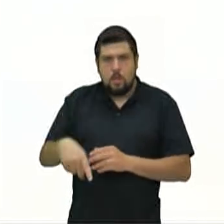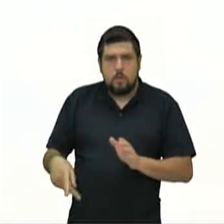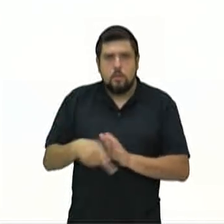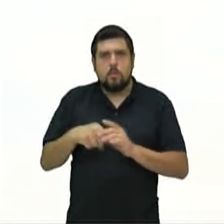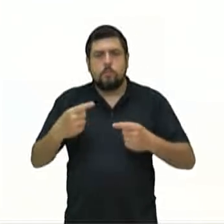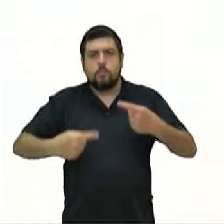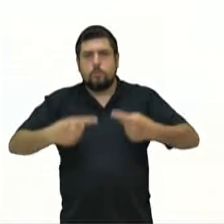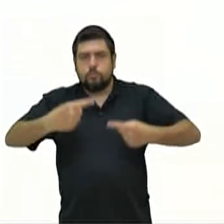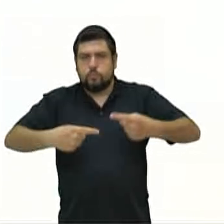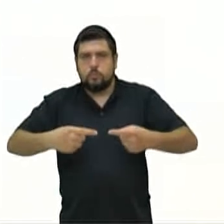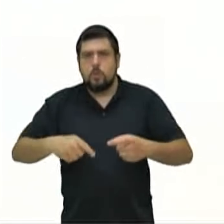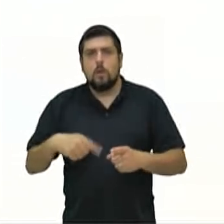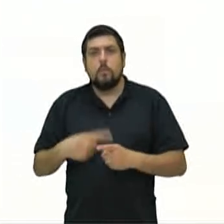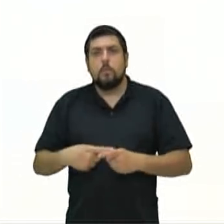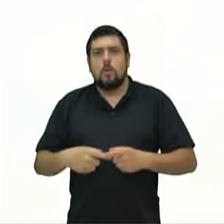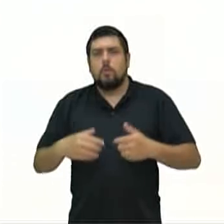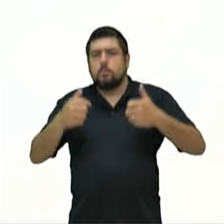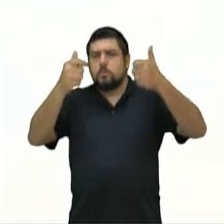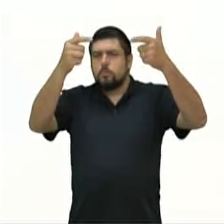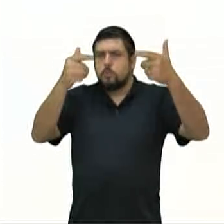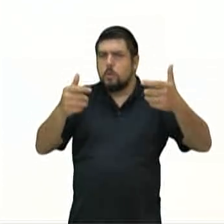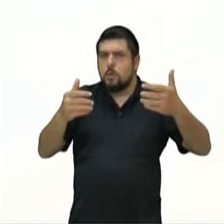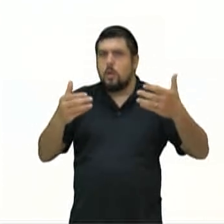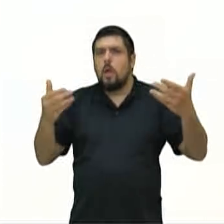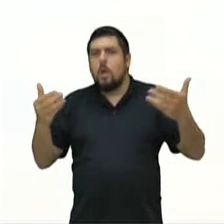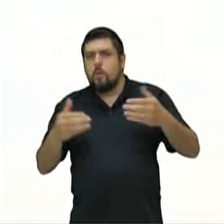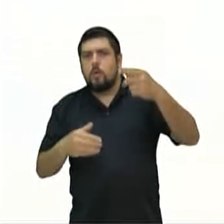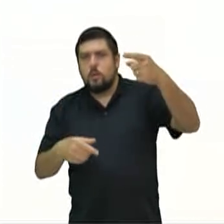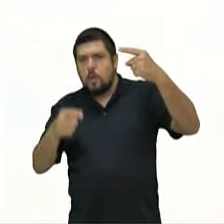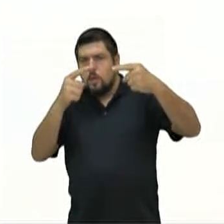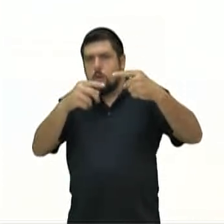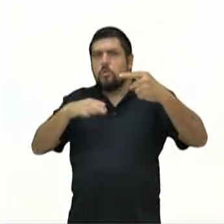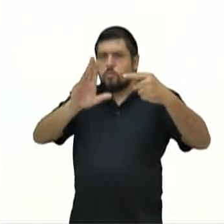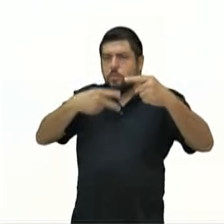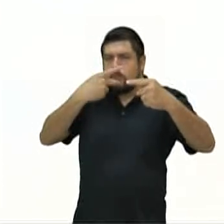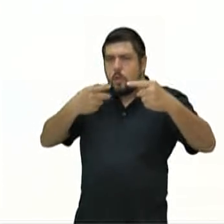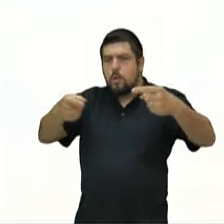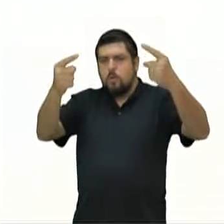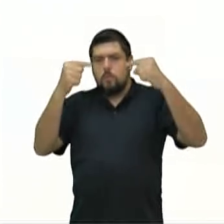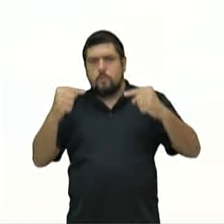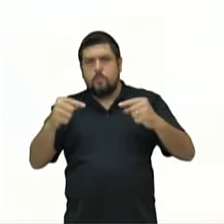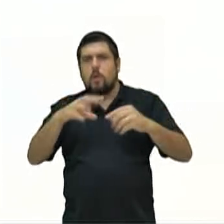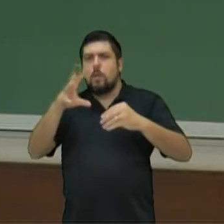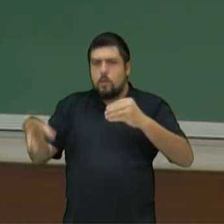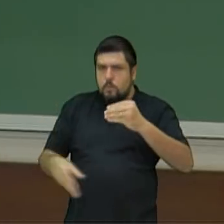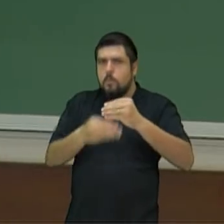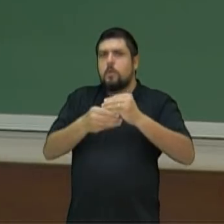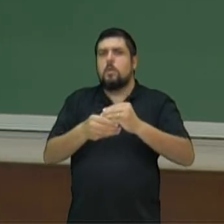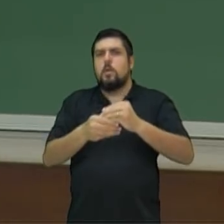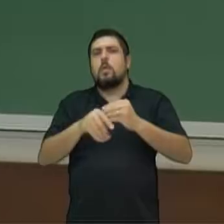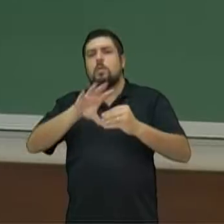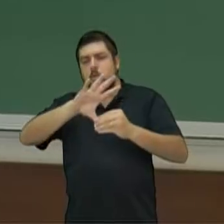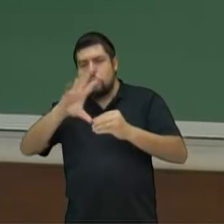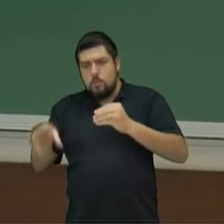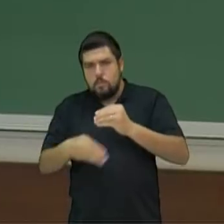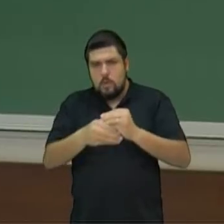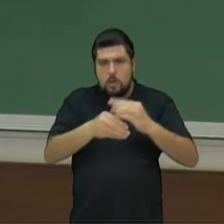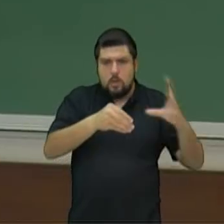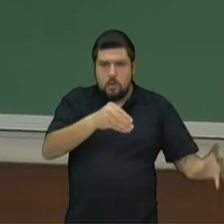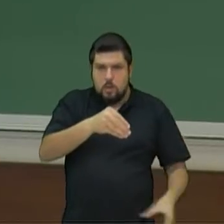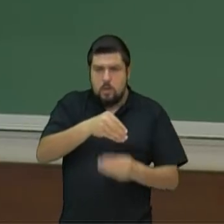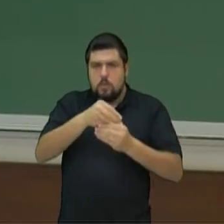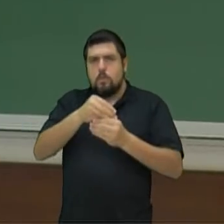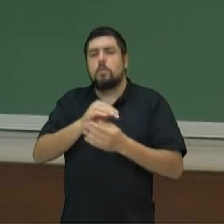ó, falei disso, agora além disso que eu falei, mais isso. Então, além disso, o que ele já disse, além disso, mais isso. É